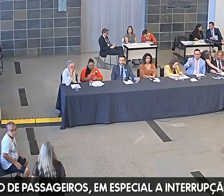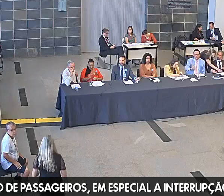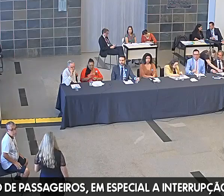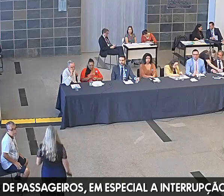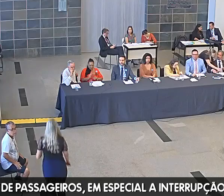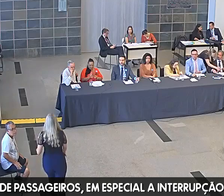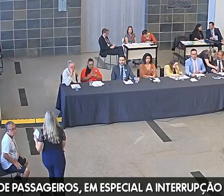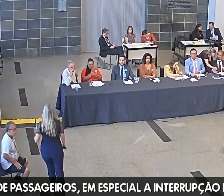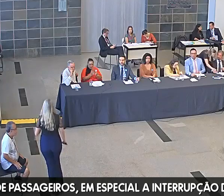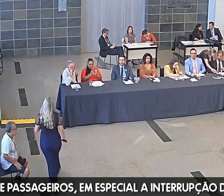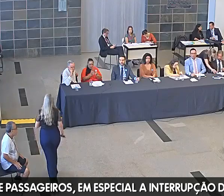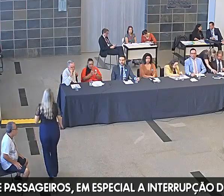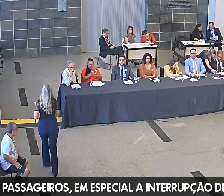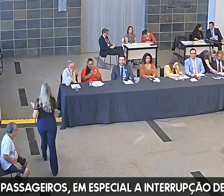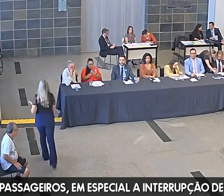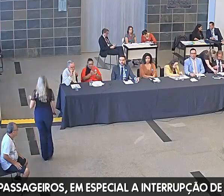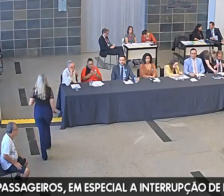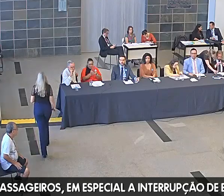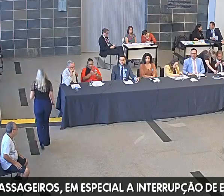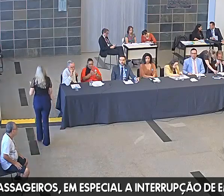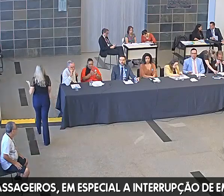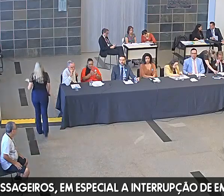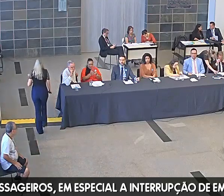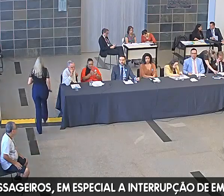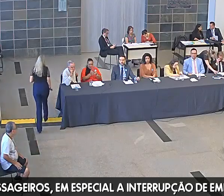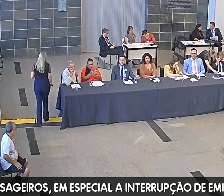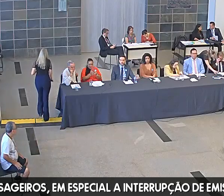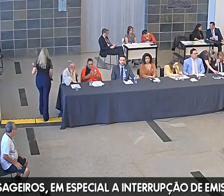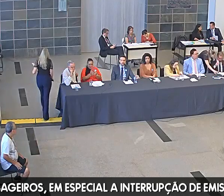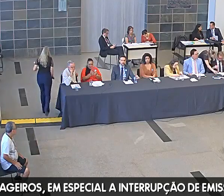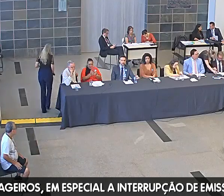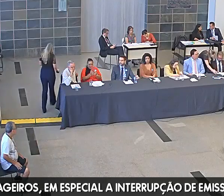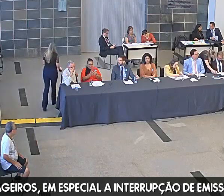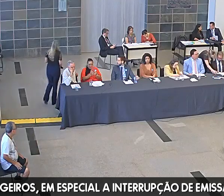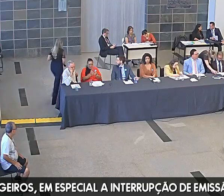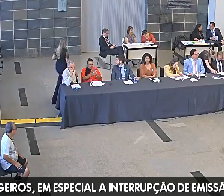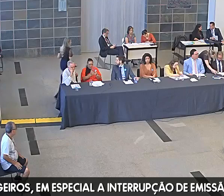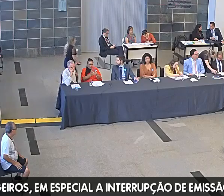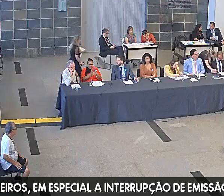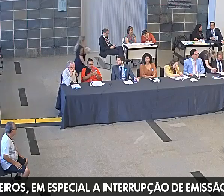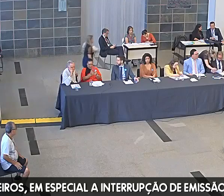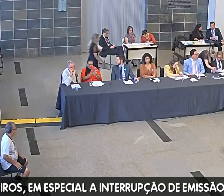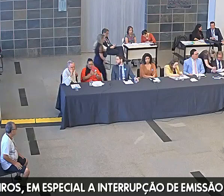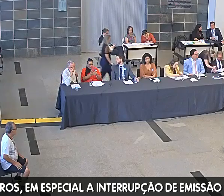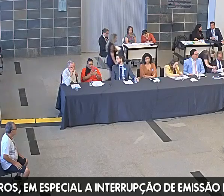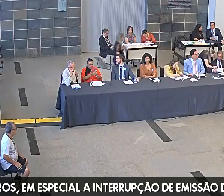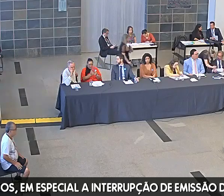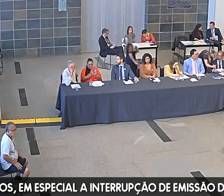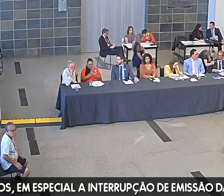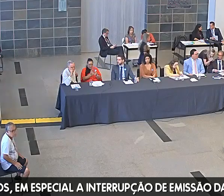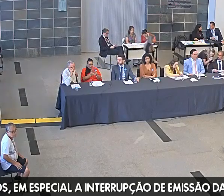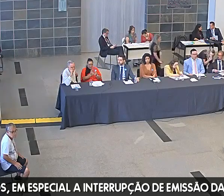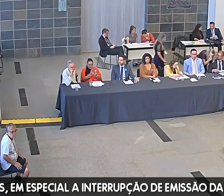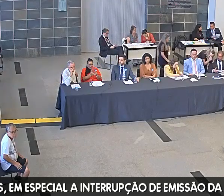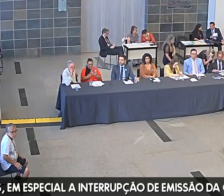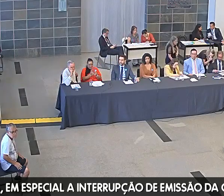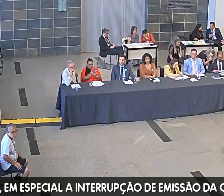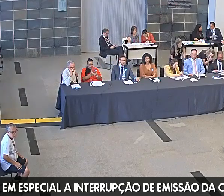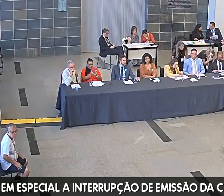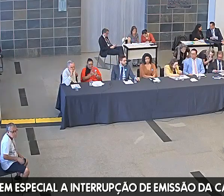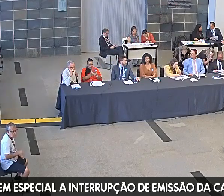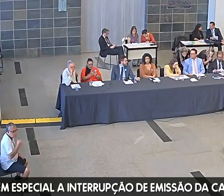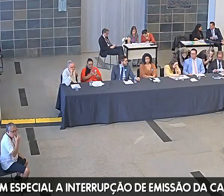a soberania constatar que as pessoas com deficiência, antes de perguntar acerca do direito